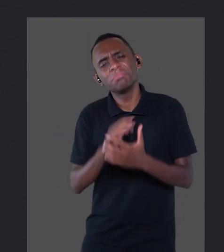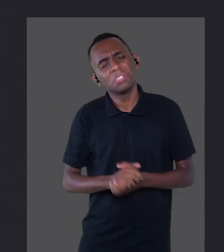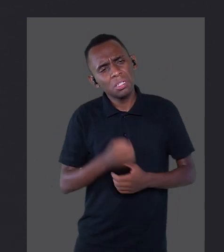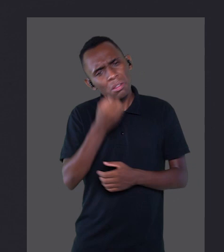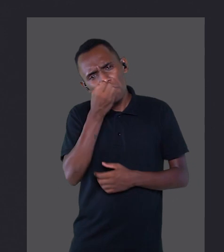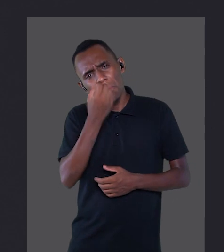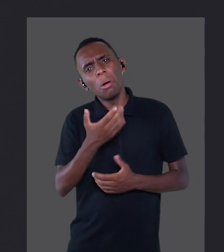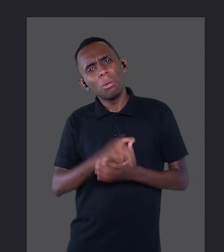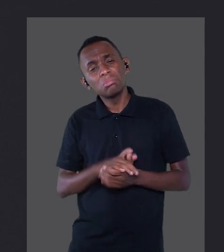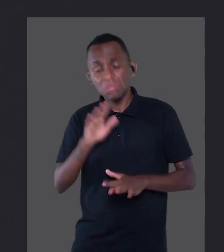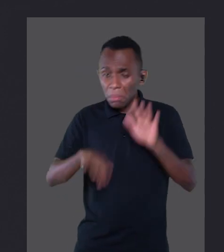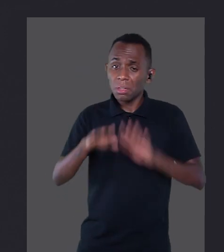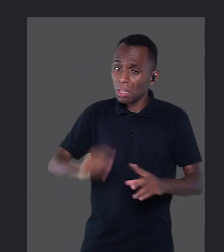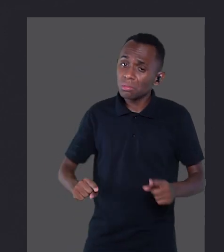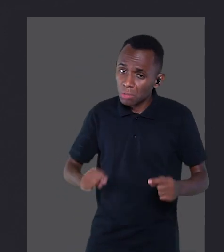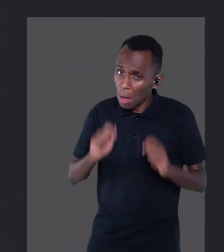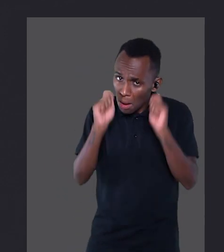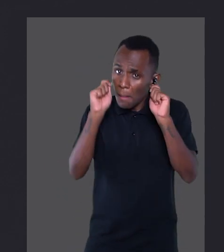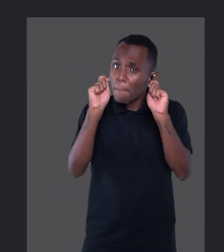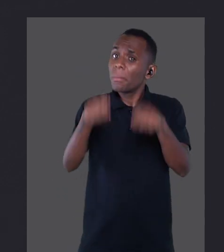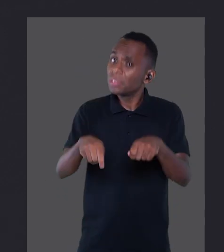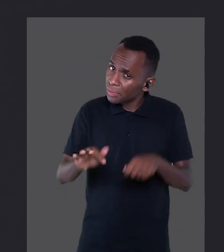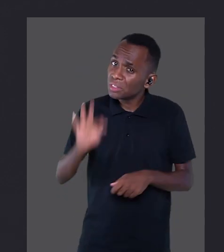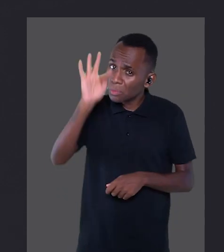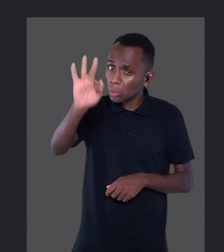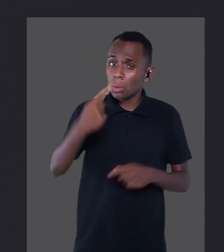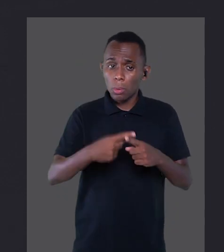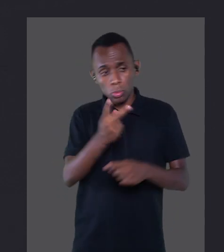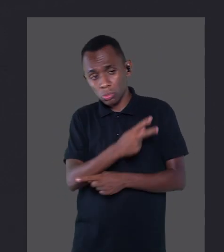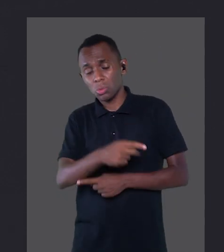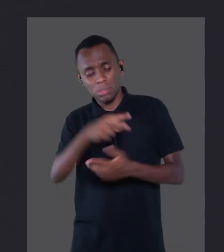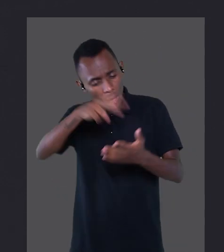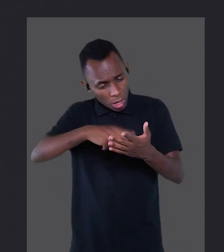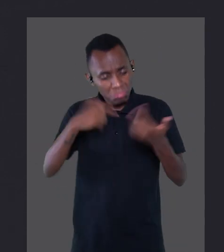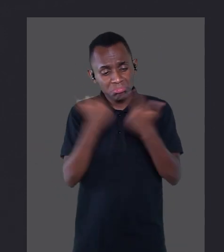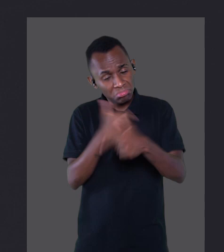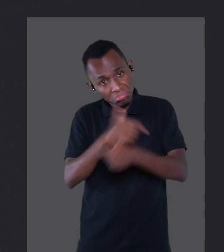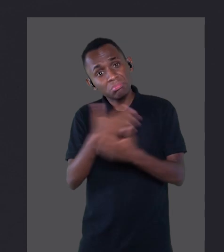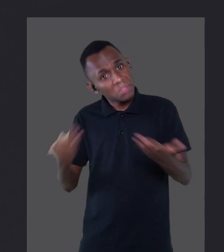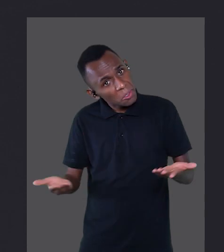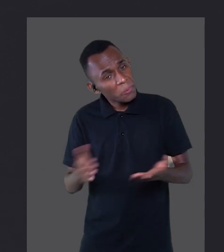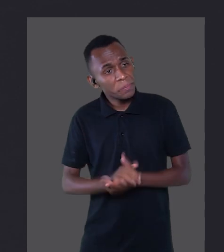bom, então talvez tenha futuro aí, talvez tenha uma vida futura aí, né?